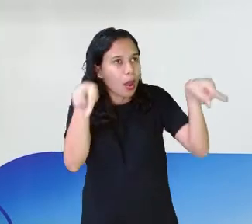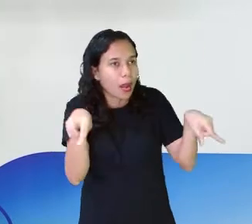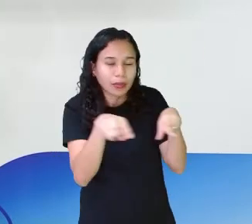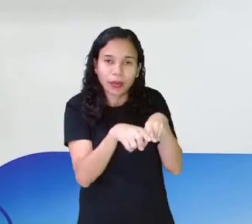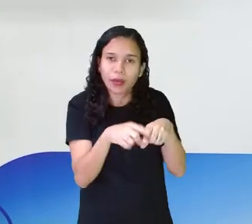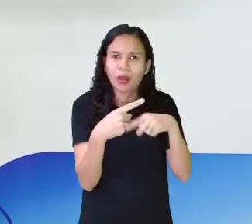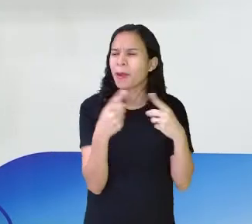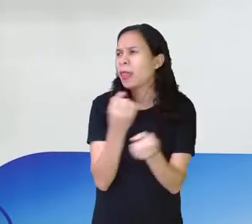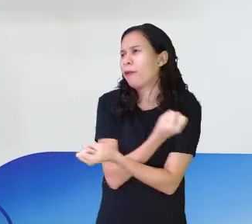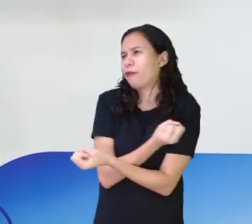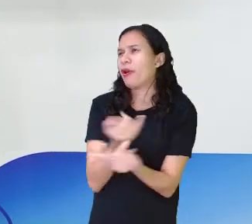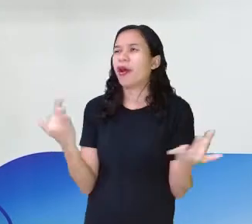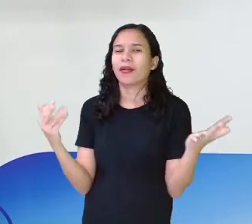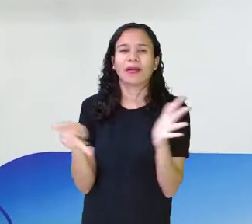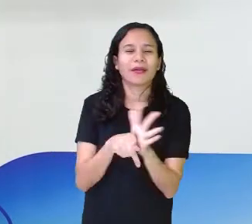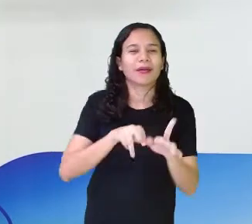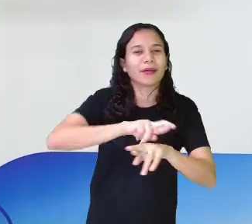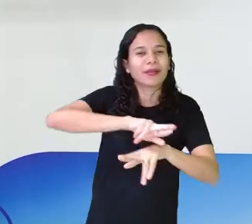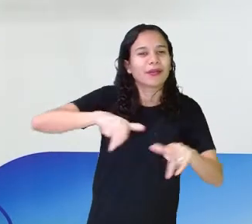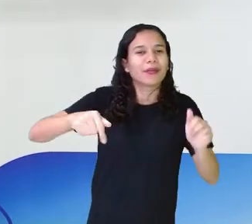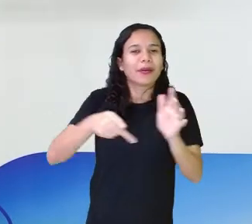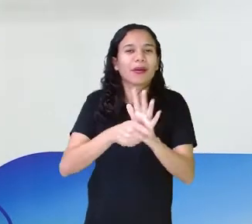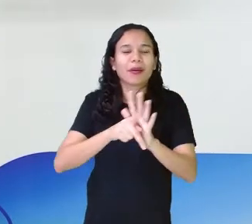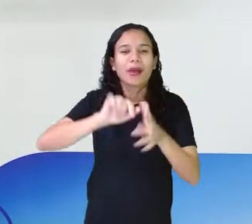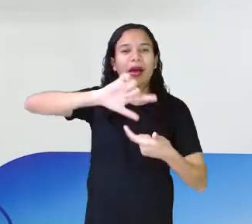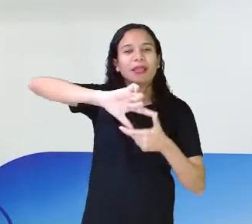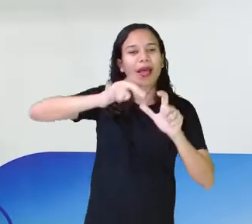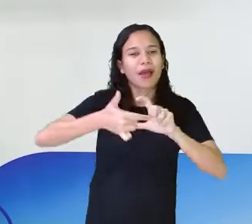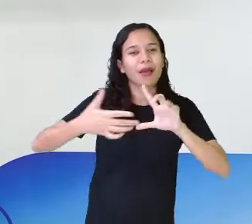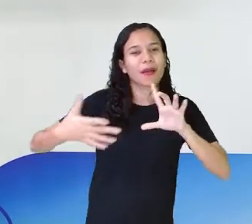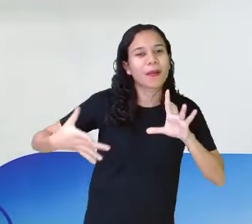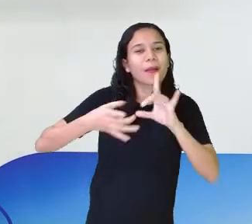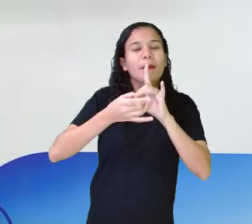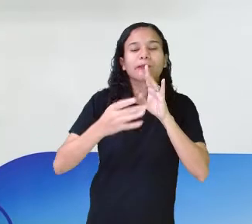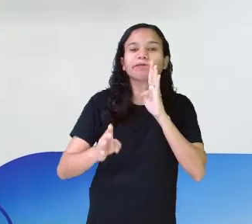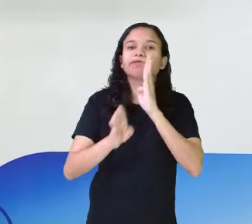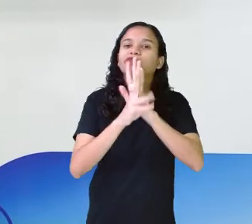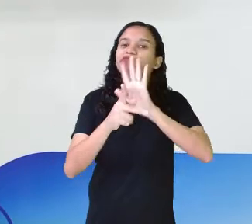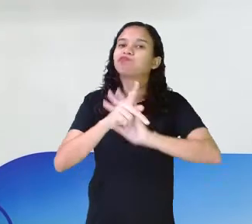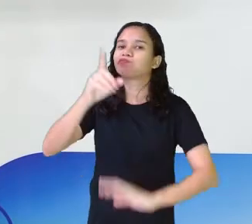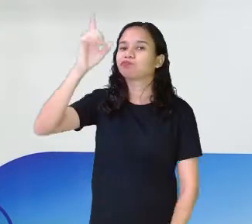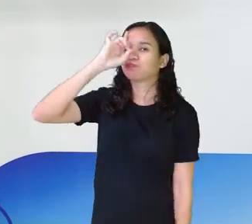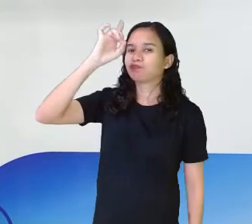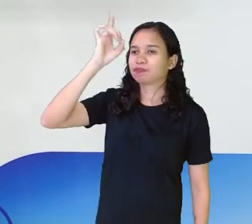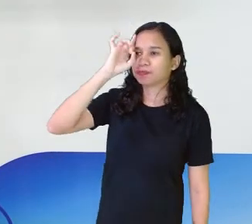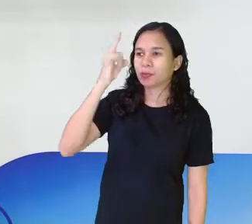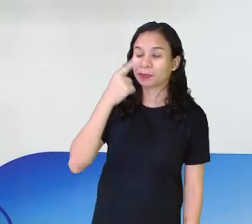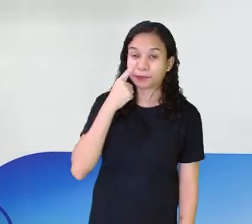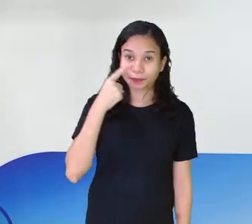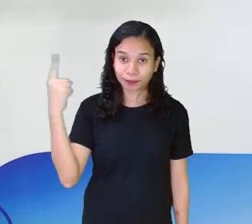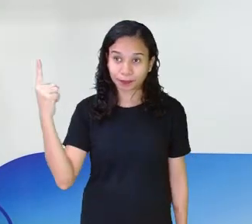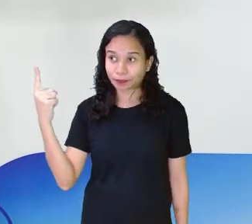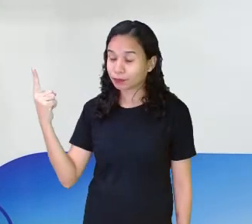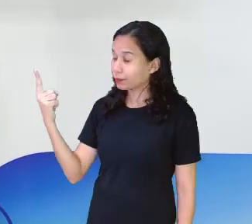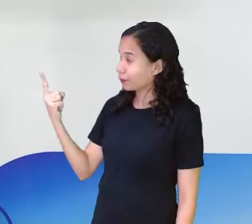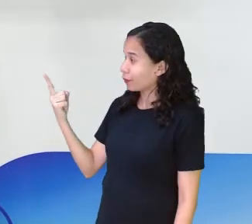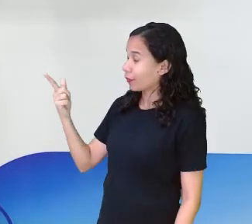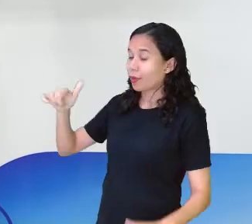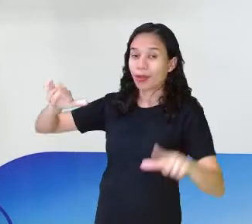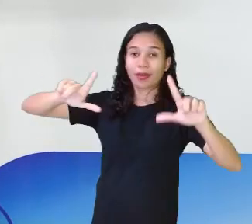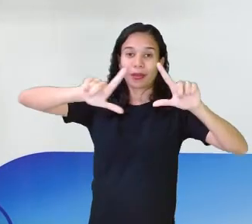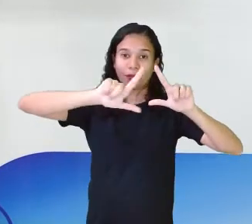Mas eu tenho várias outras figuras planas que podem ser encontradas no nosso cotidiano. Eu tenho o meu